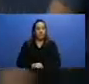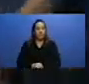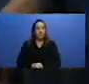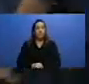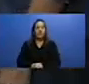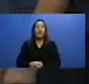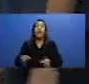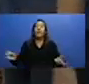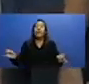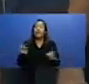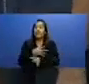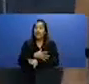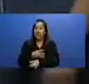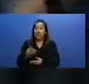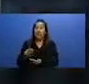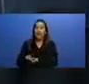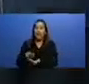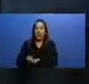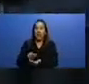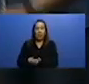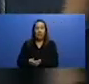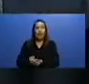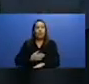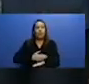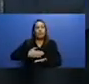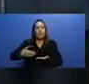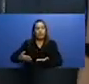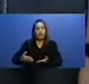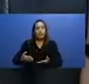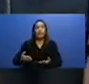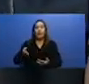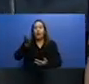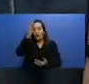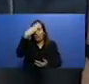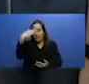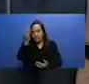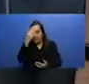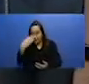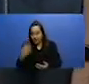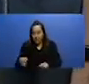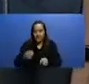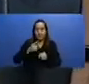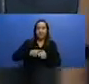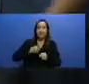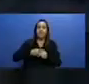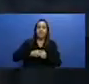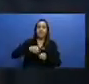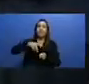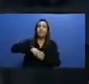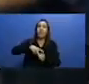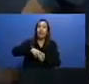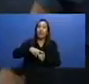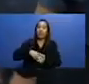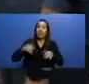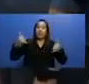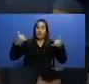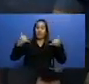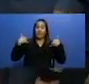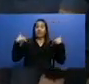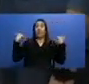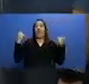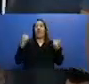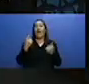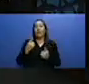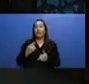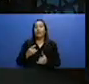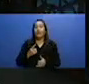E para encerrar nossa aula, a gente continua homenageando a nossa cidade, né? Que fez aniversário